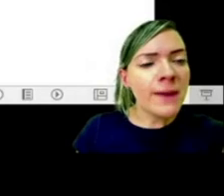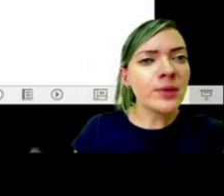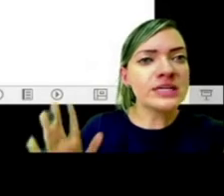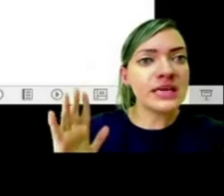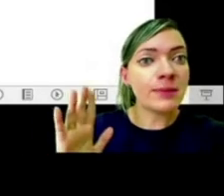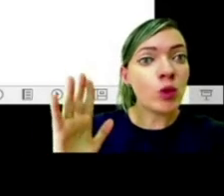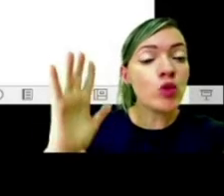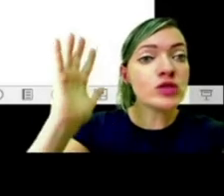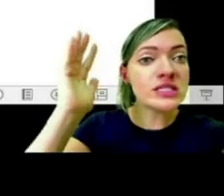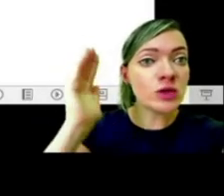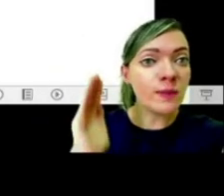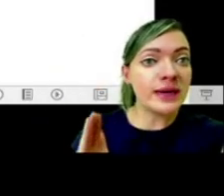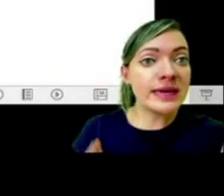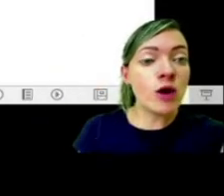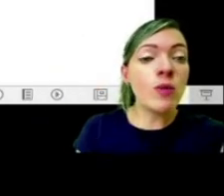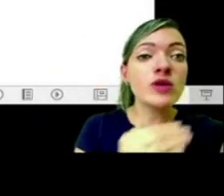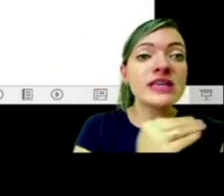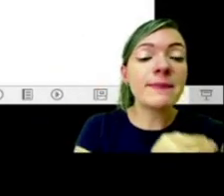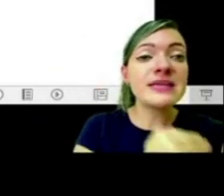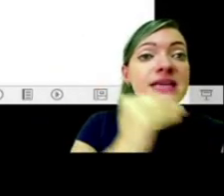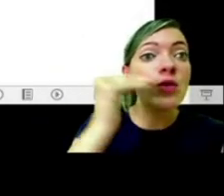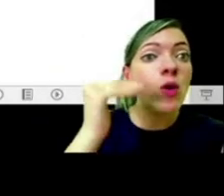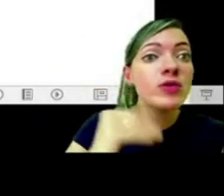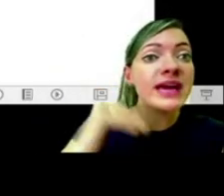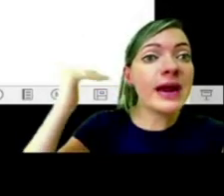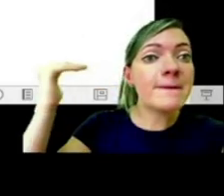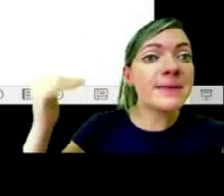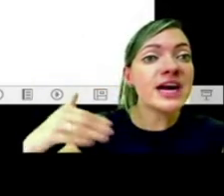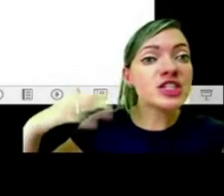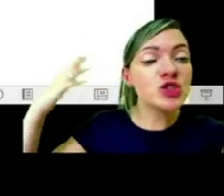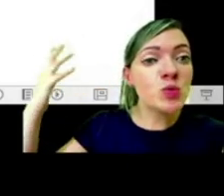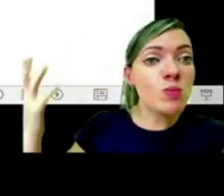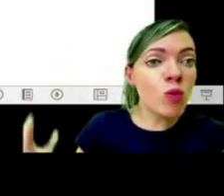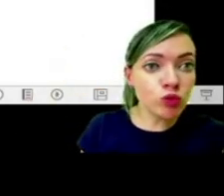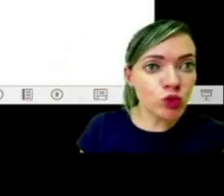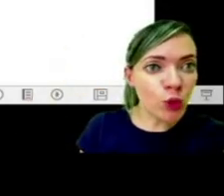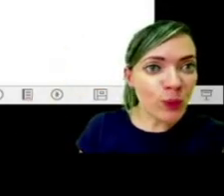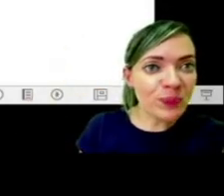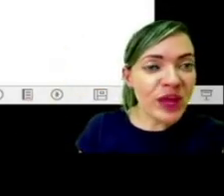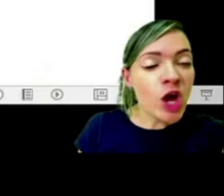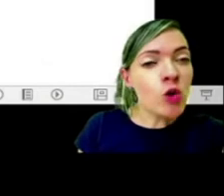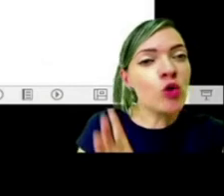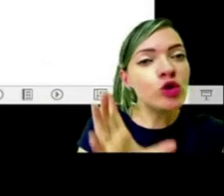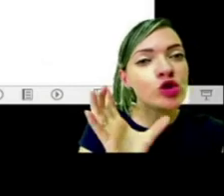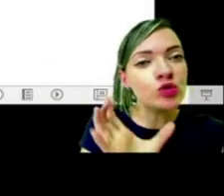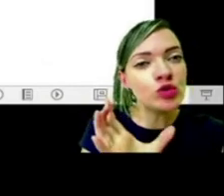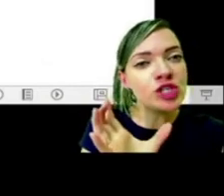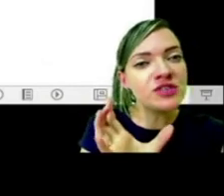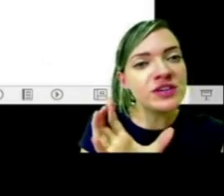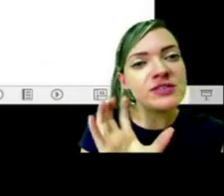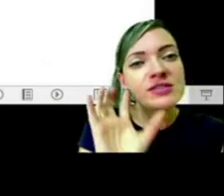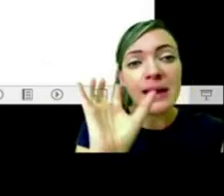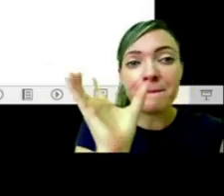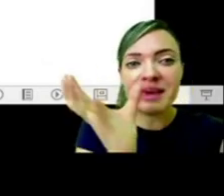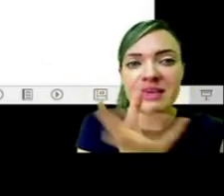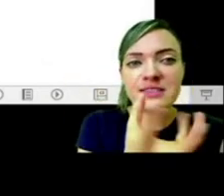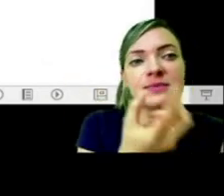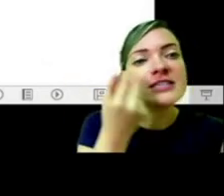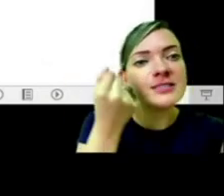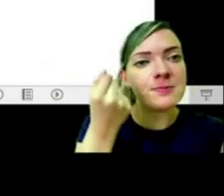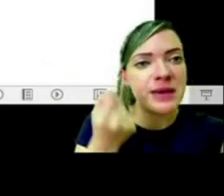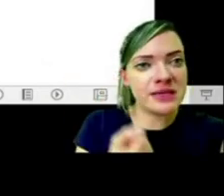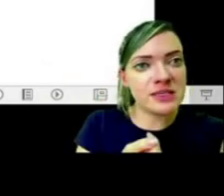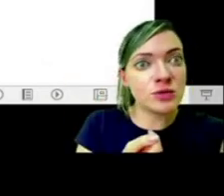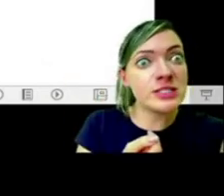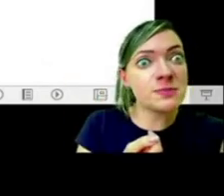mundo. Por exemplo, o ser humano é Homo sapiens em qualquer parte do mundo. Um conjunto de indivíduos da